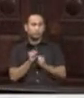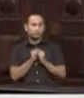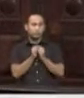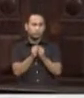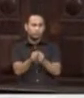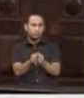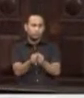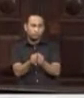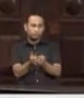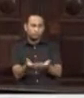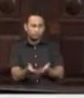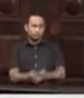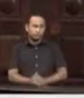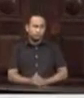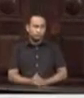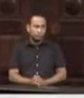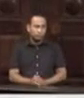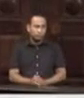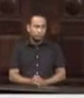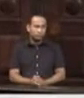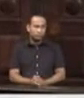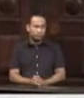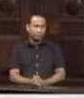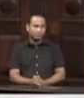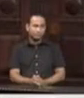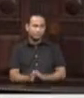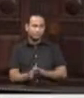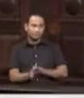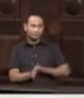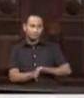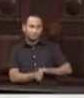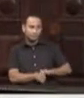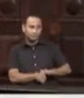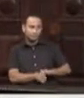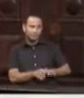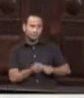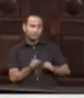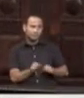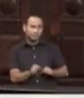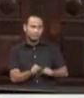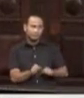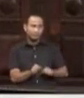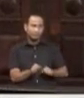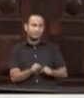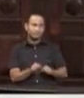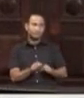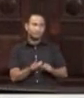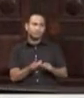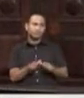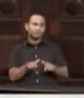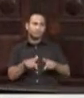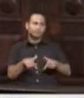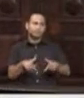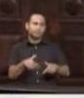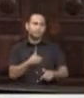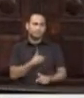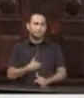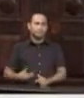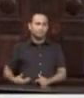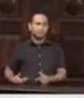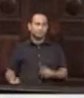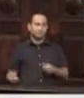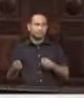traz um bacalhauzinho ali, que é a possibilidade do governador voltar